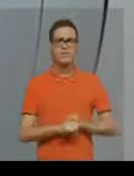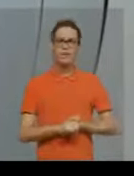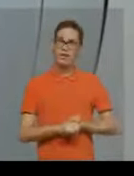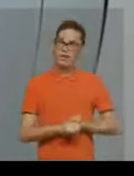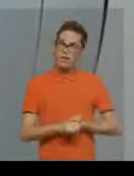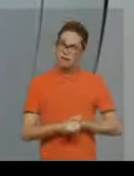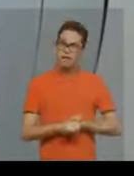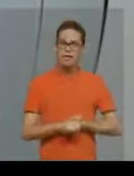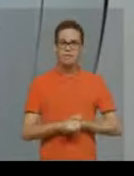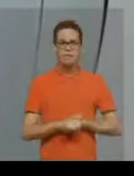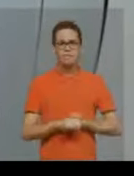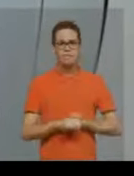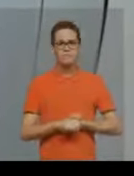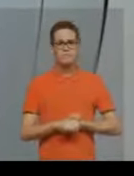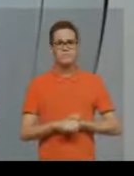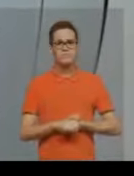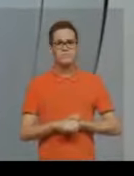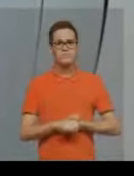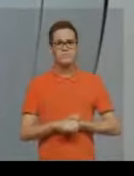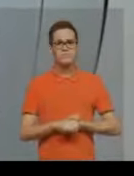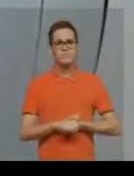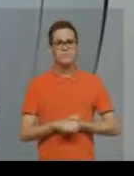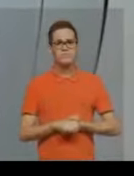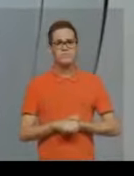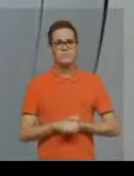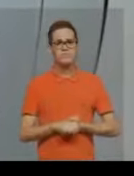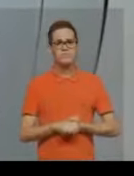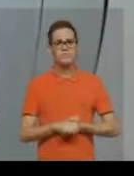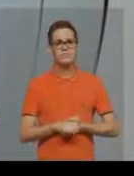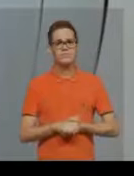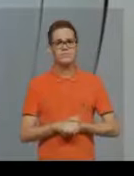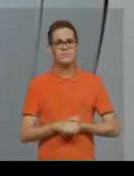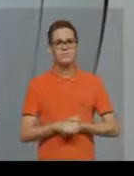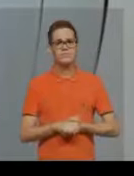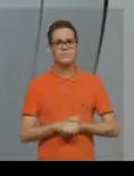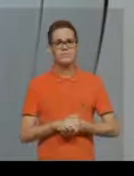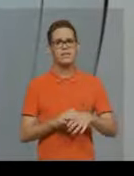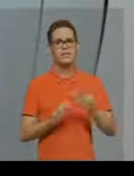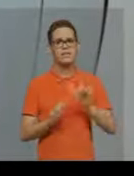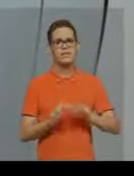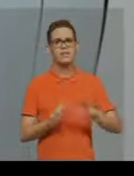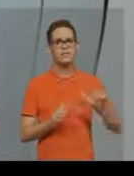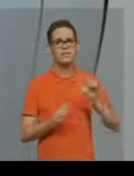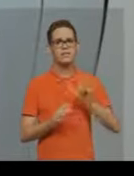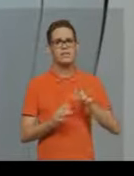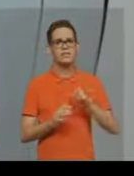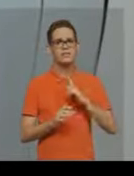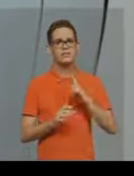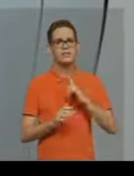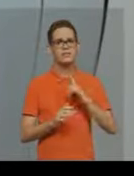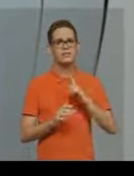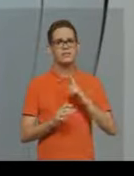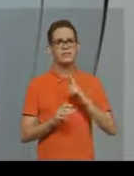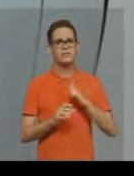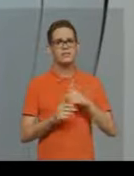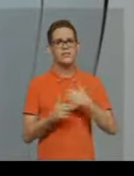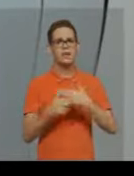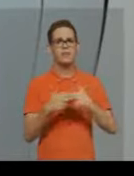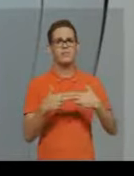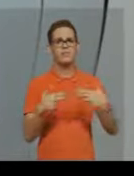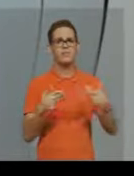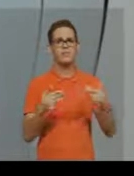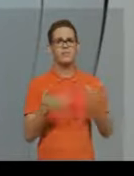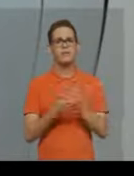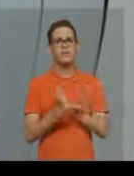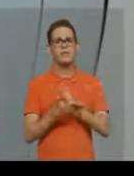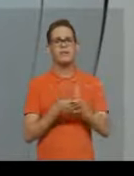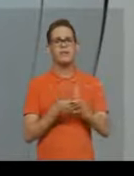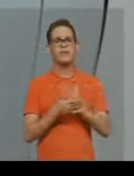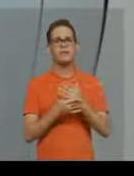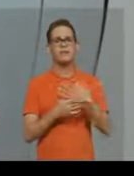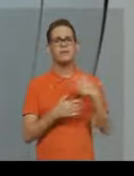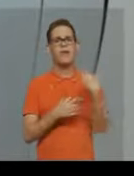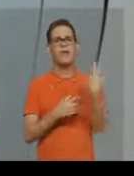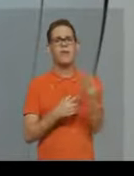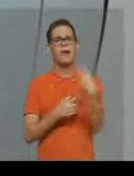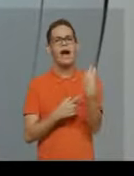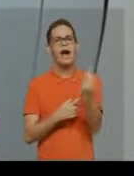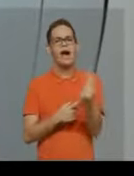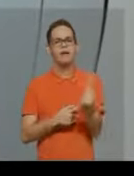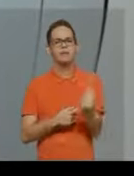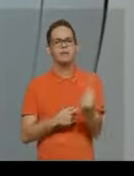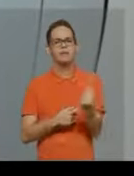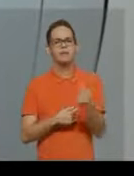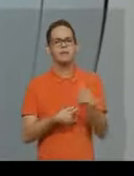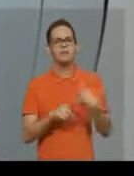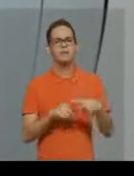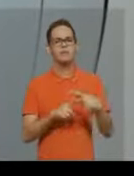Dentro do que eu encaro o texto literário mais como arte, né? É uma coisa de arte. Ele pertence, eu acho que no meio do caminho está a